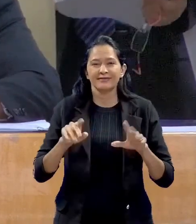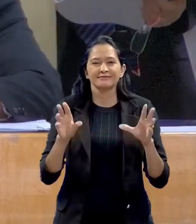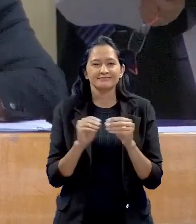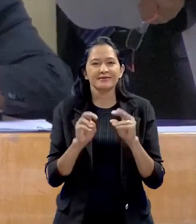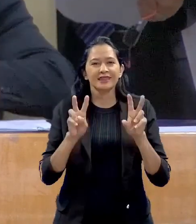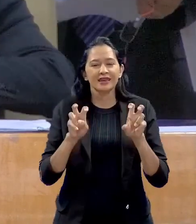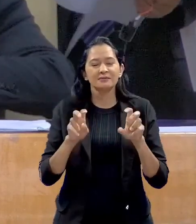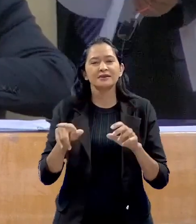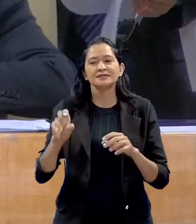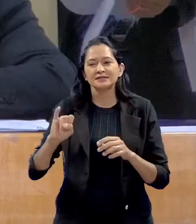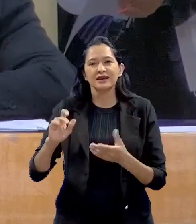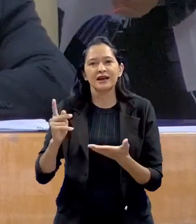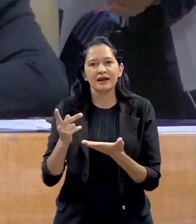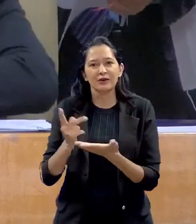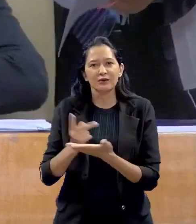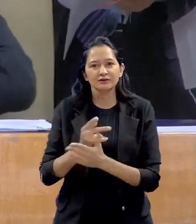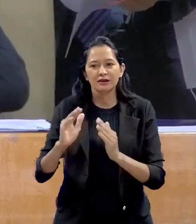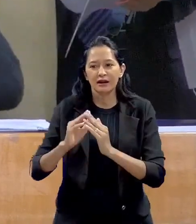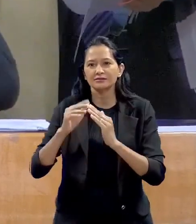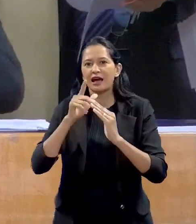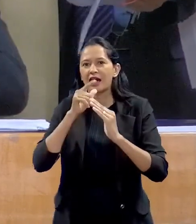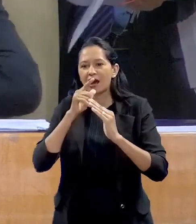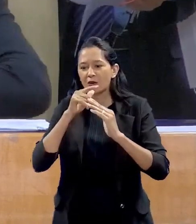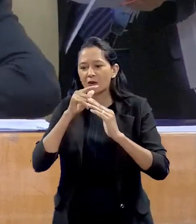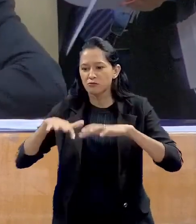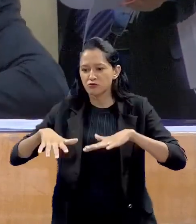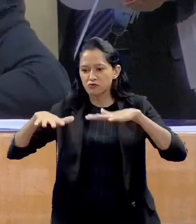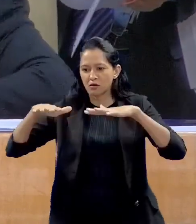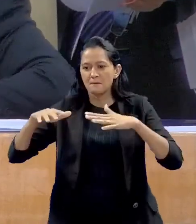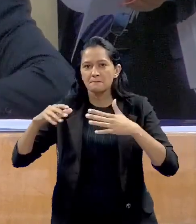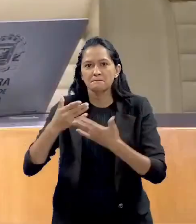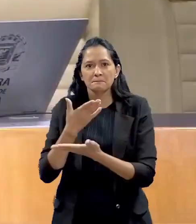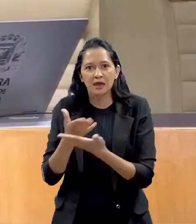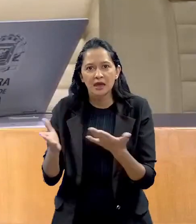são vítimas de alagamentos. Voto favorável. Obrigado.